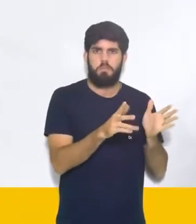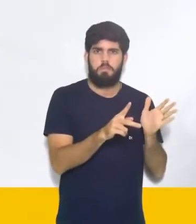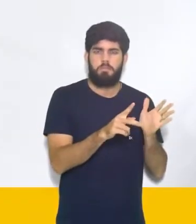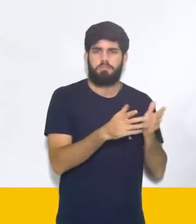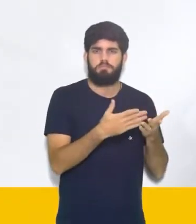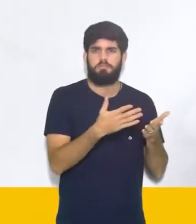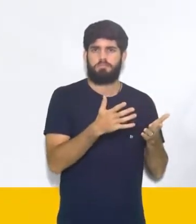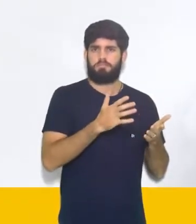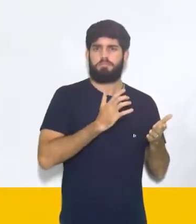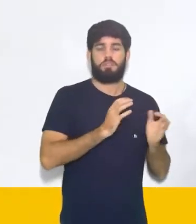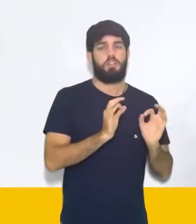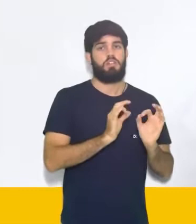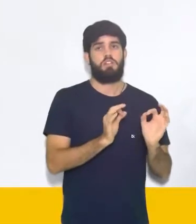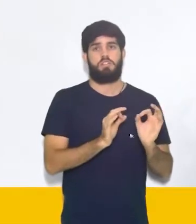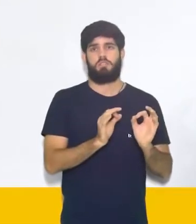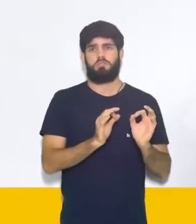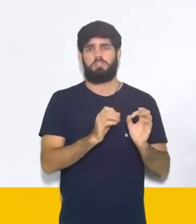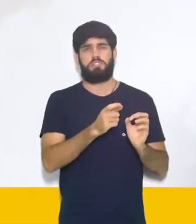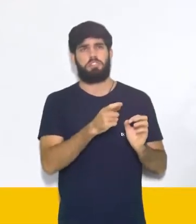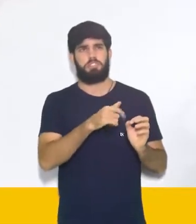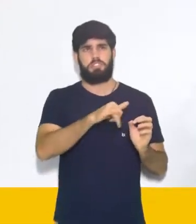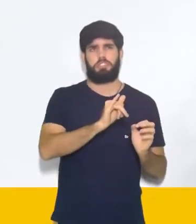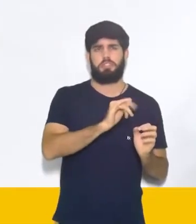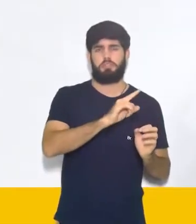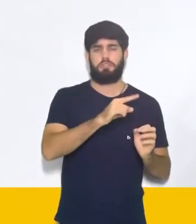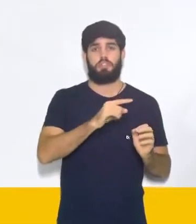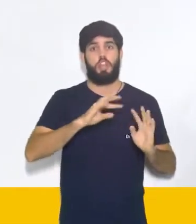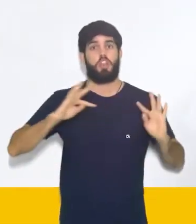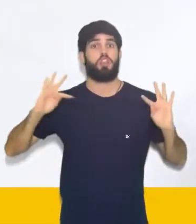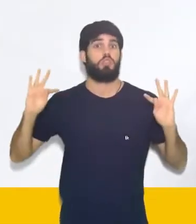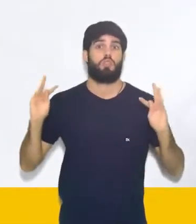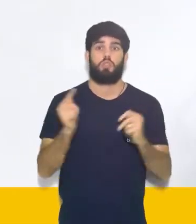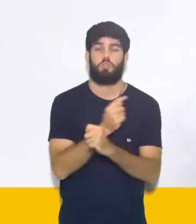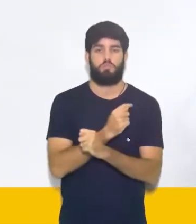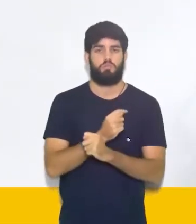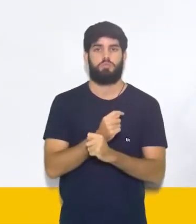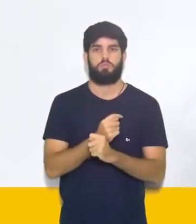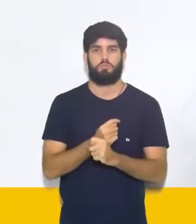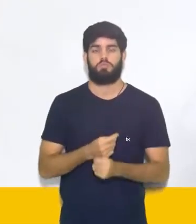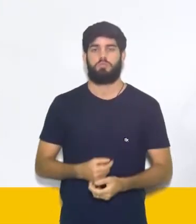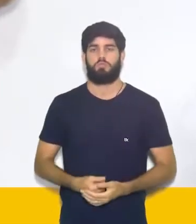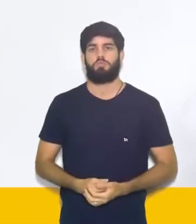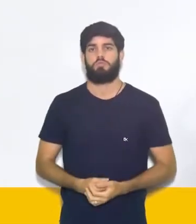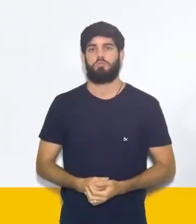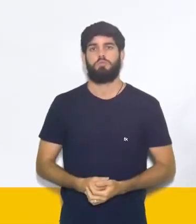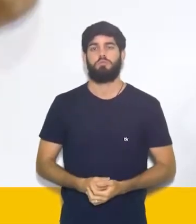para um X, ou Y, ou Z. É para todos.